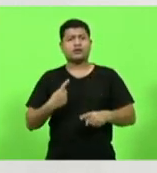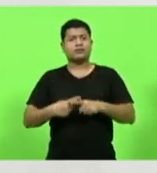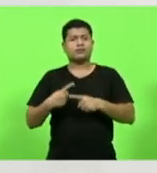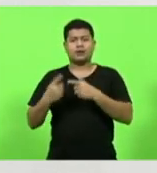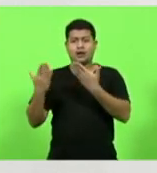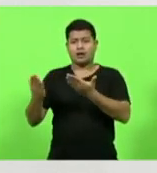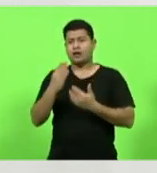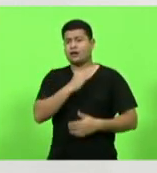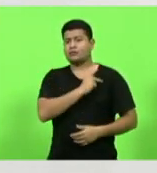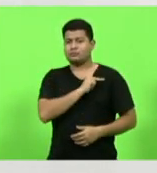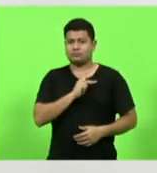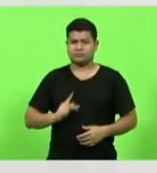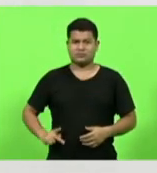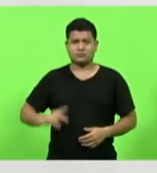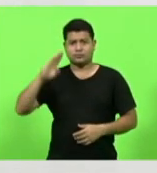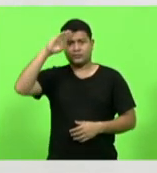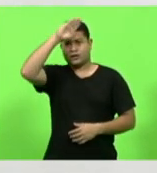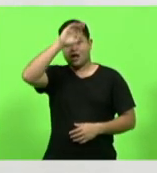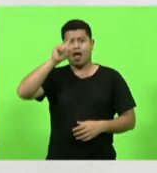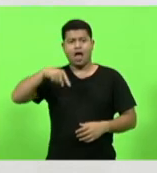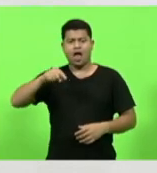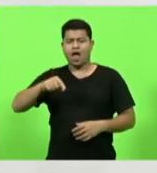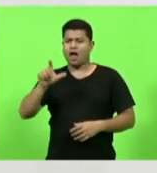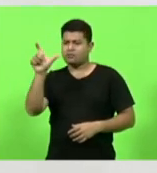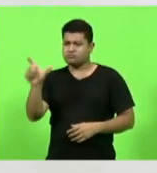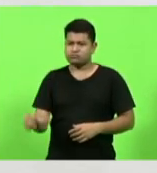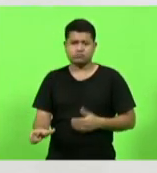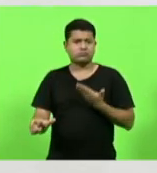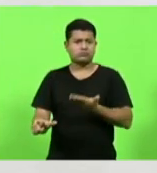é diferente. Enfim,